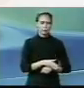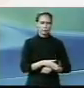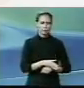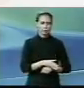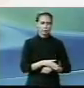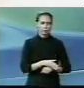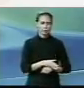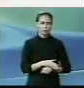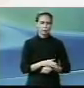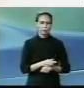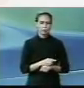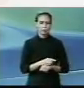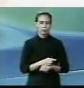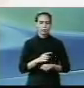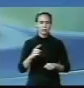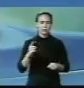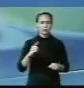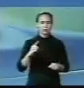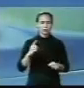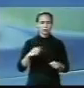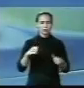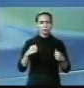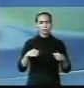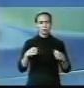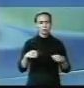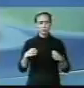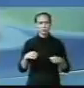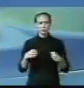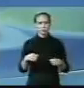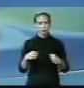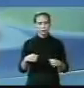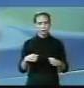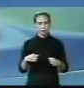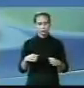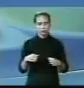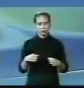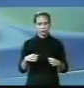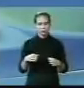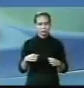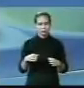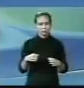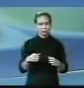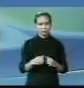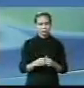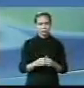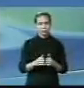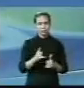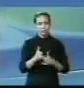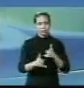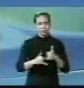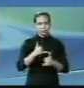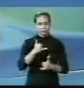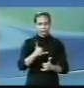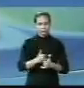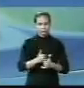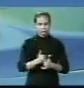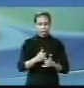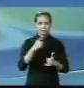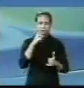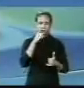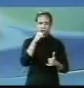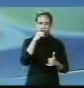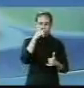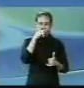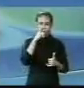administrador vai bloquear sites no qual ele considera que o conteúdo seja perigoso para a empresa.